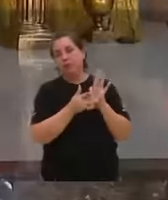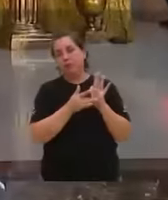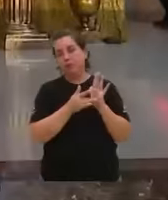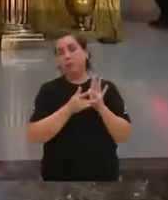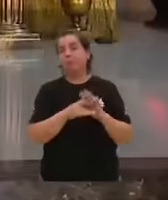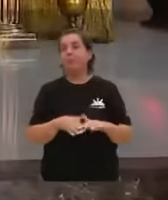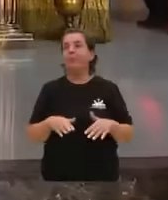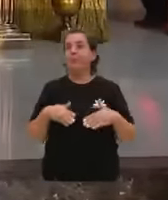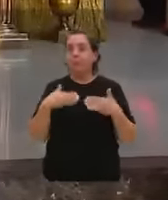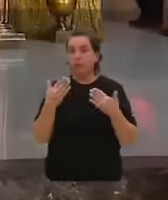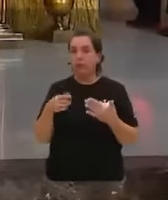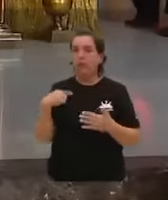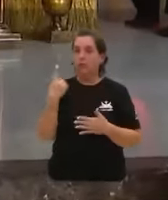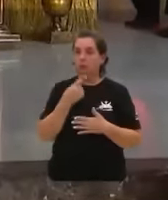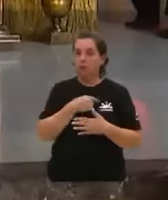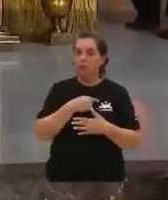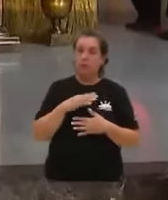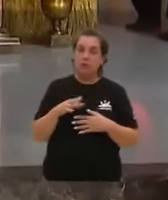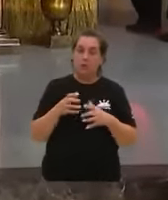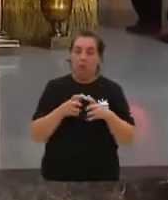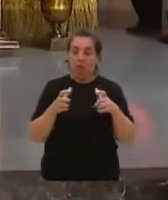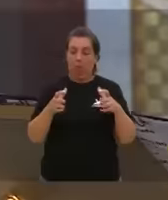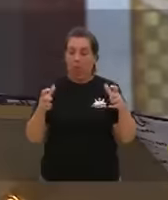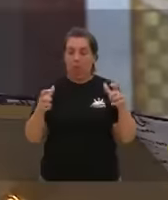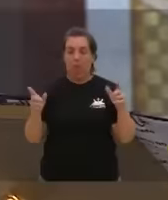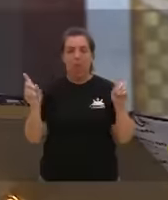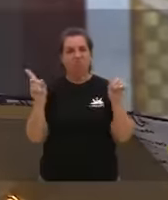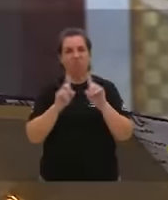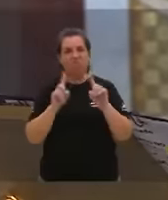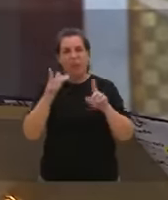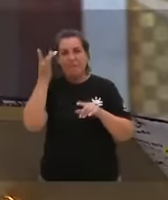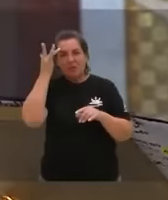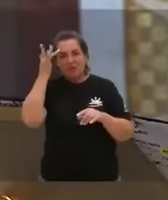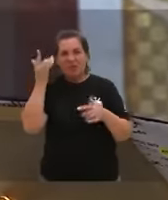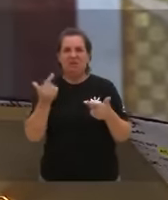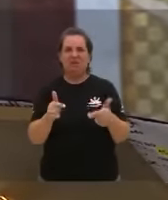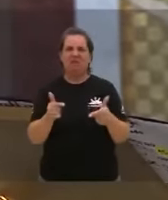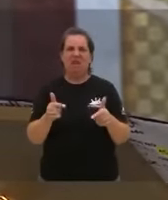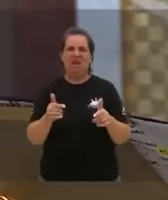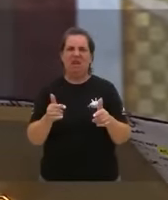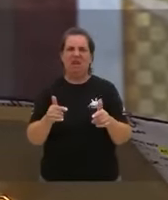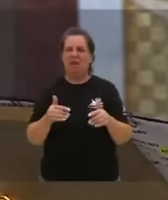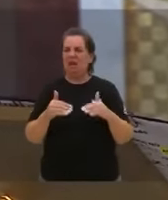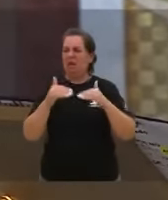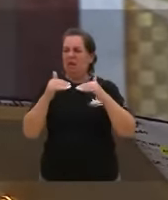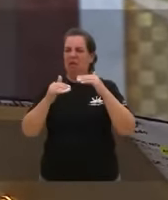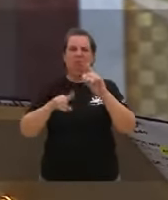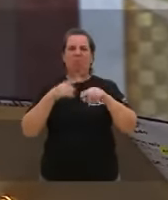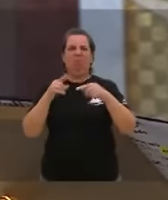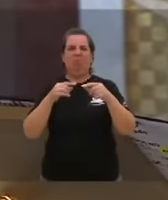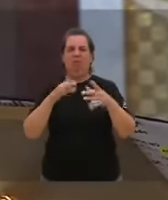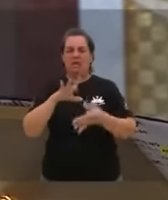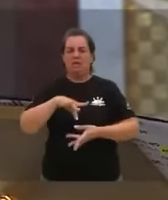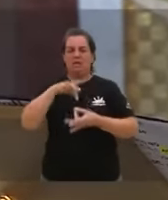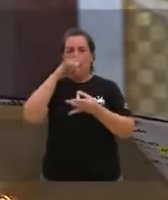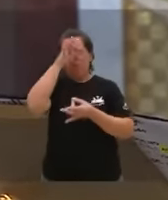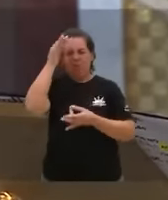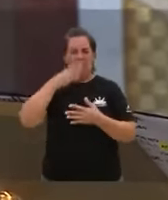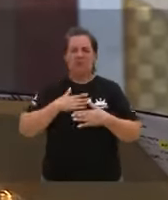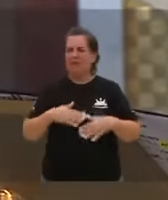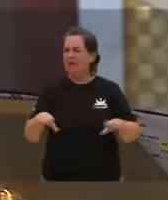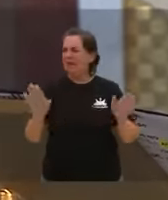Então, nós ficamos e não crescemos na maturidade, não crescemos na espiritualidade,